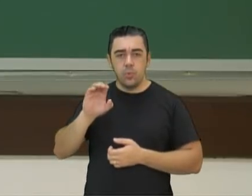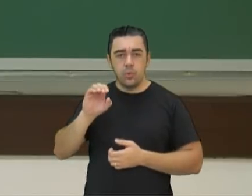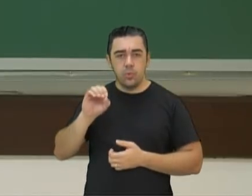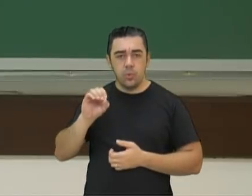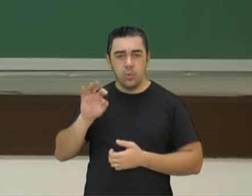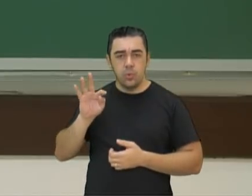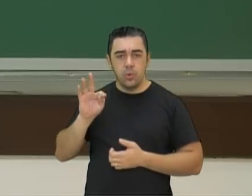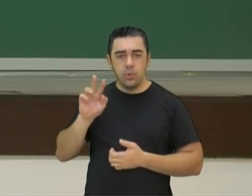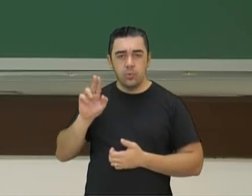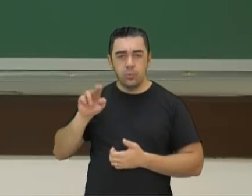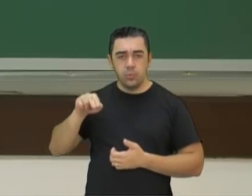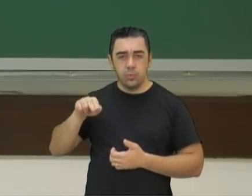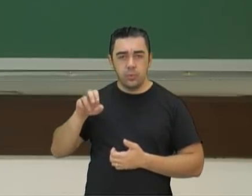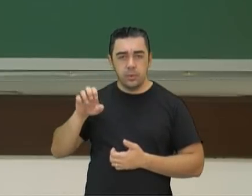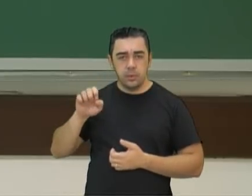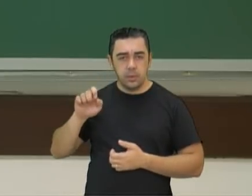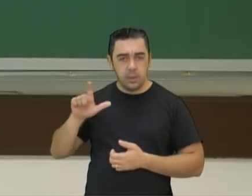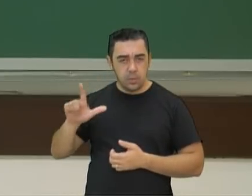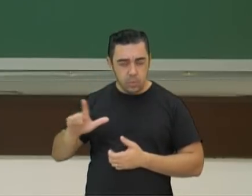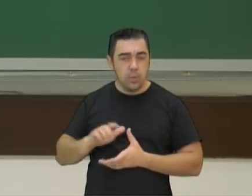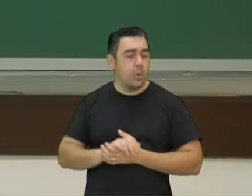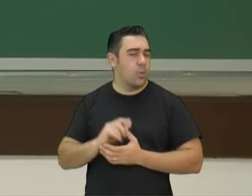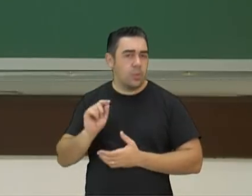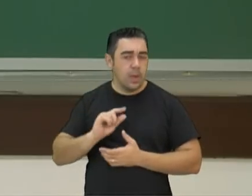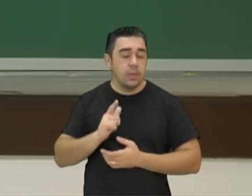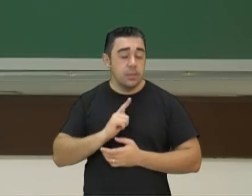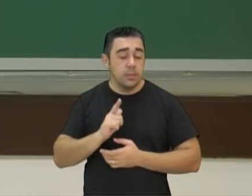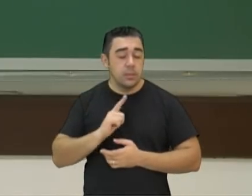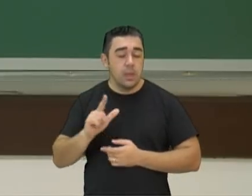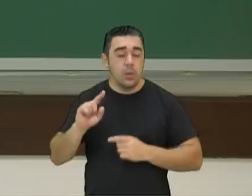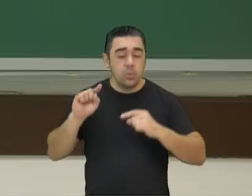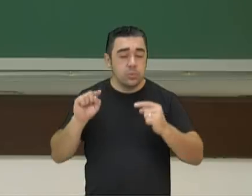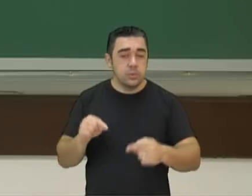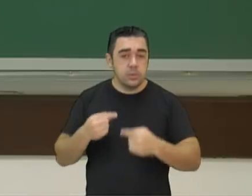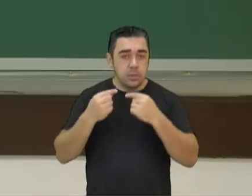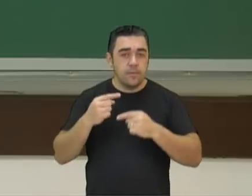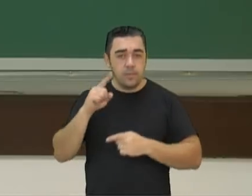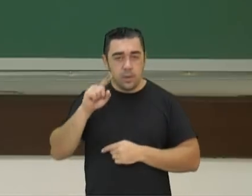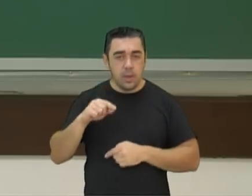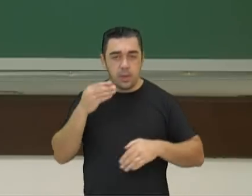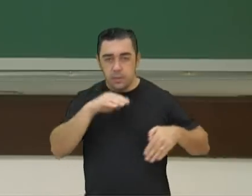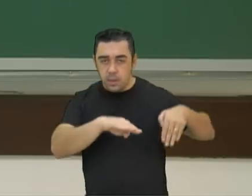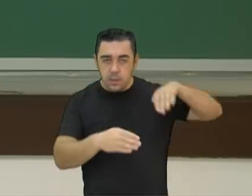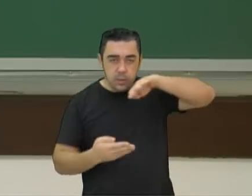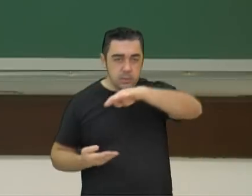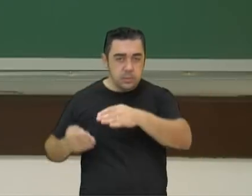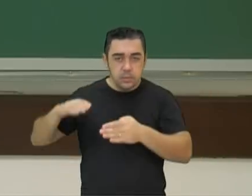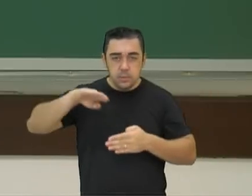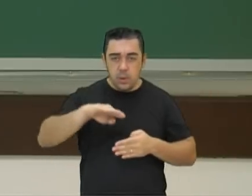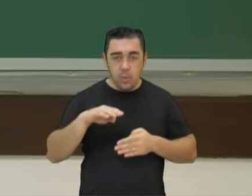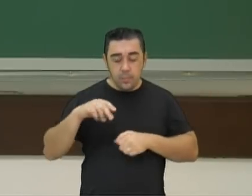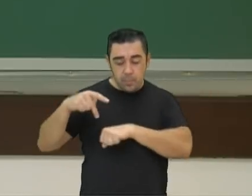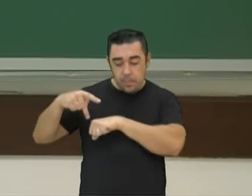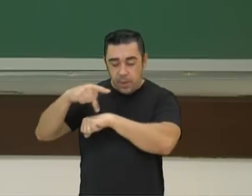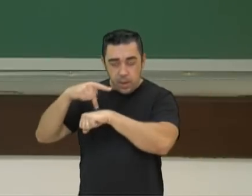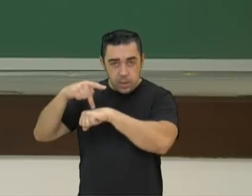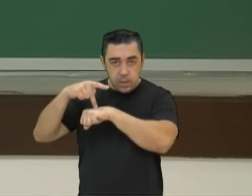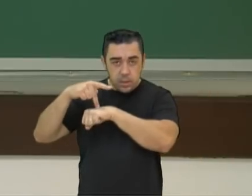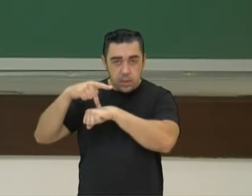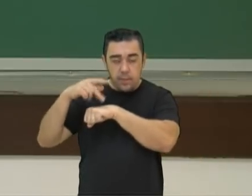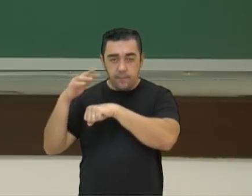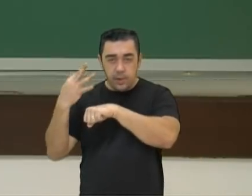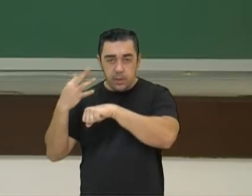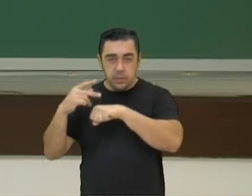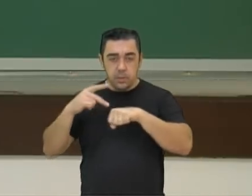uma prova de travessia, um grande desafio de natação, que é atravessar de um país para o outro